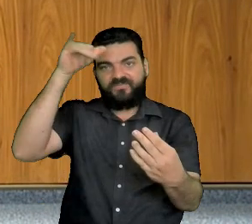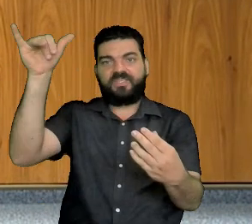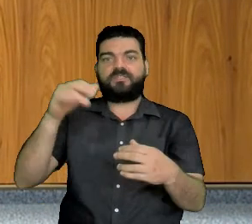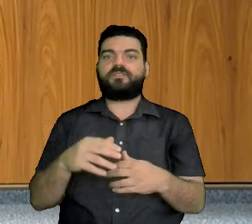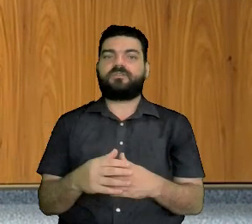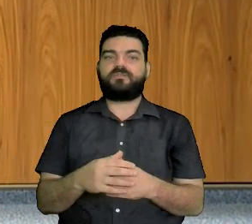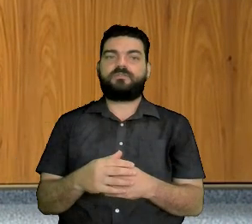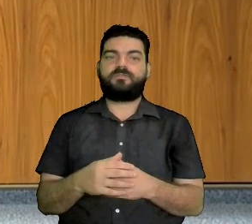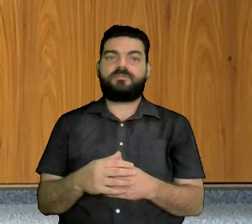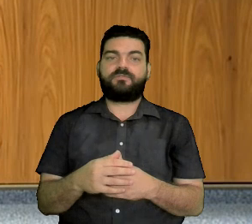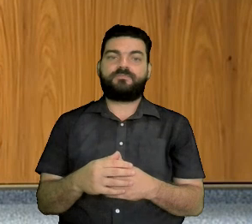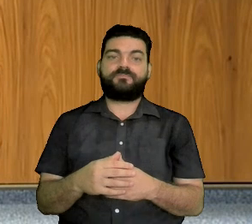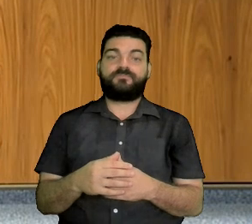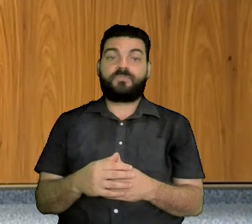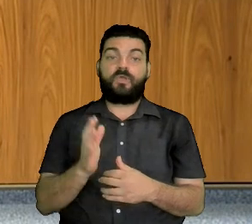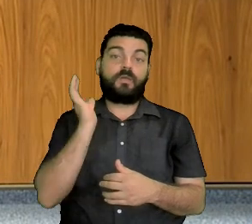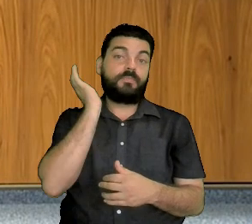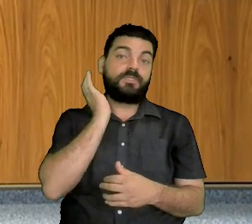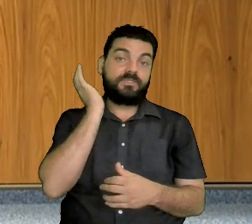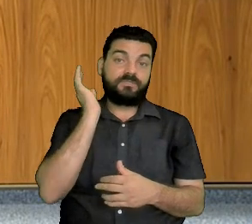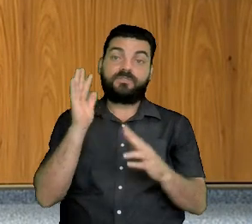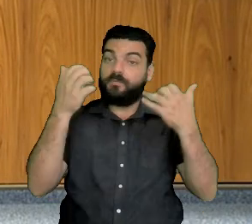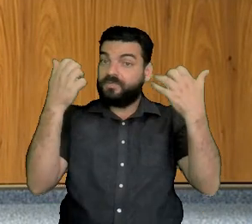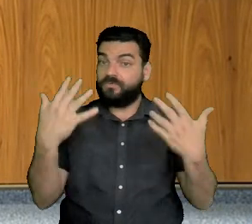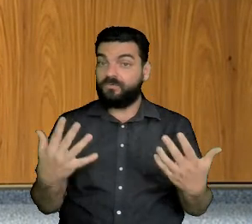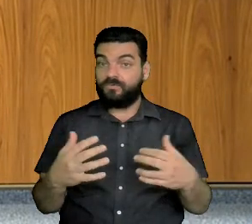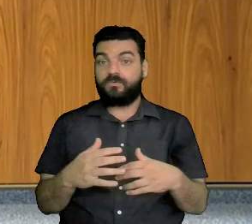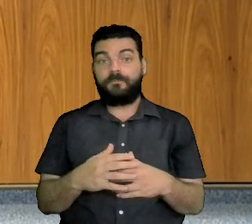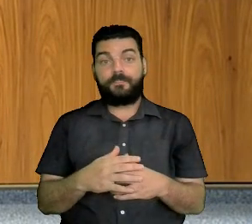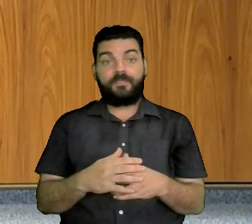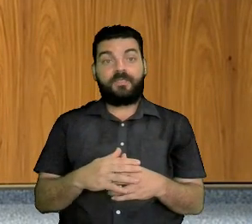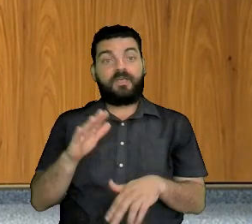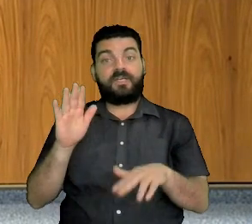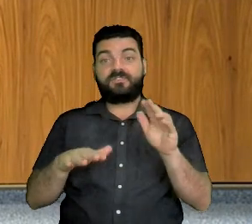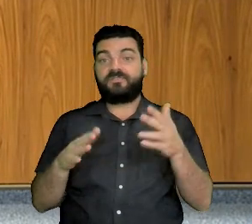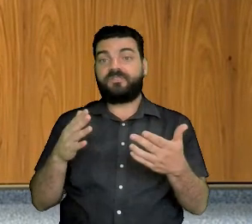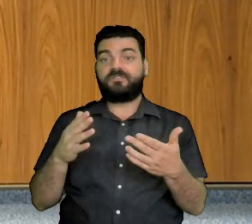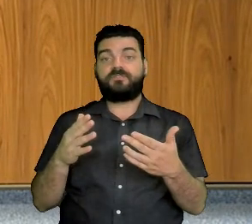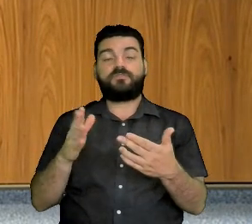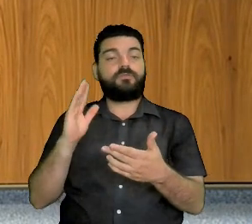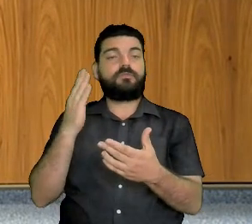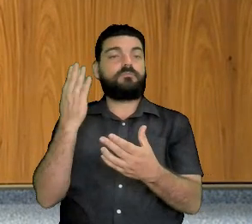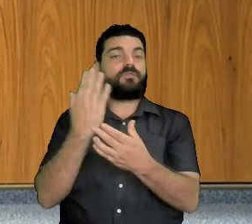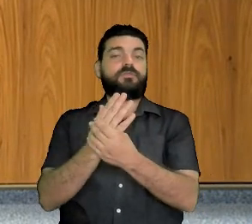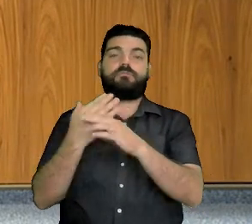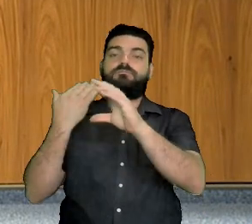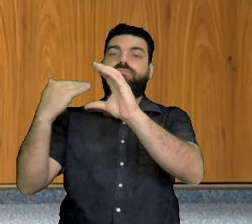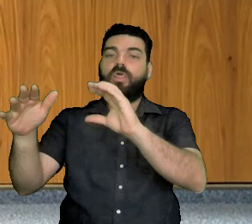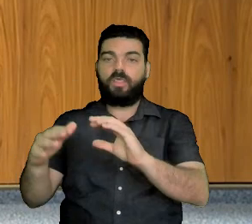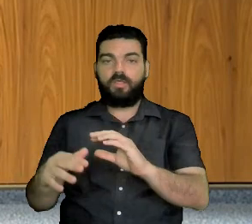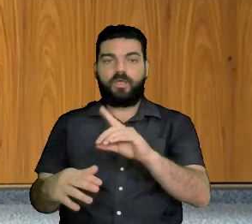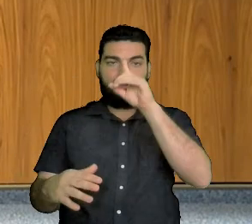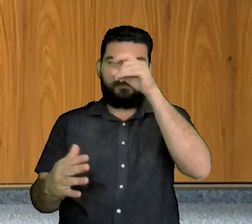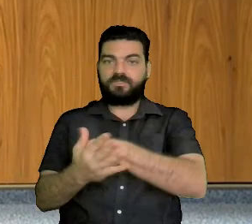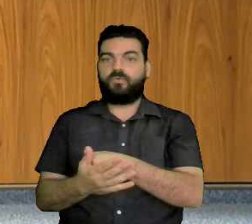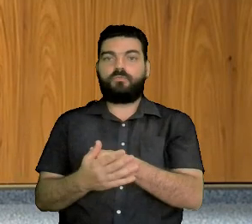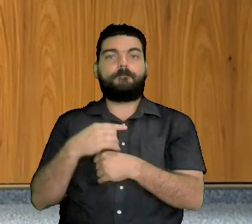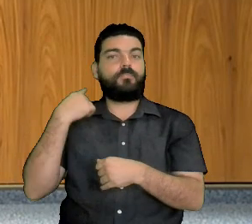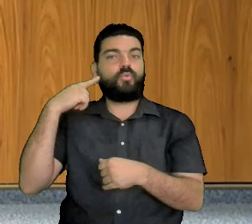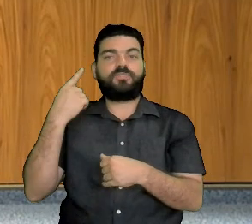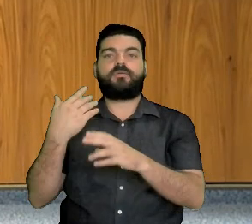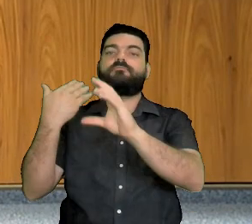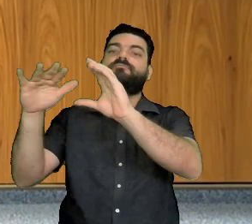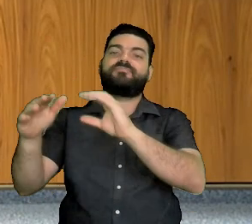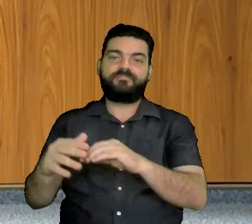consensual. Porque a ministra Carmen disse que, muitas vezes, se transferem ao judiciário decisões políticas